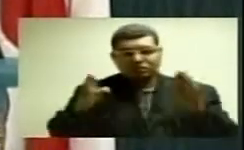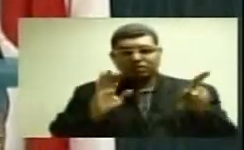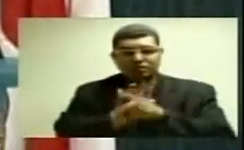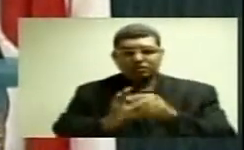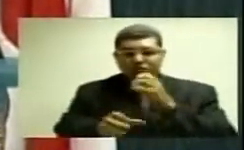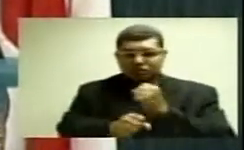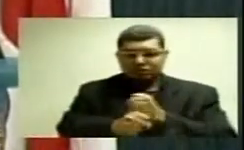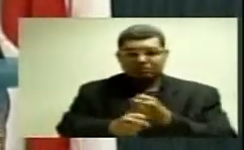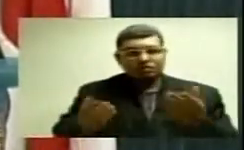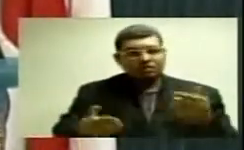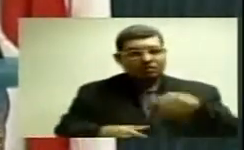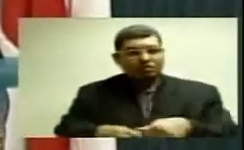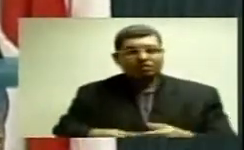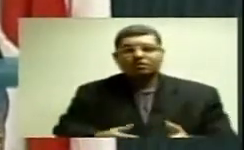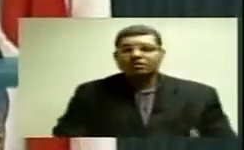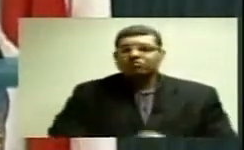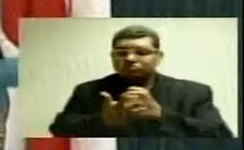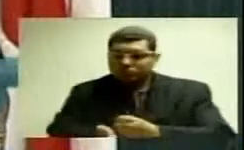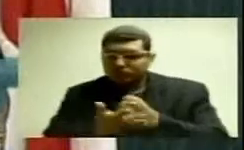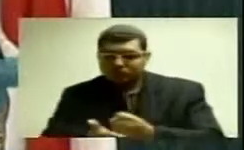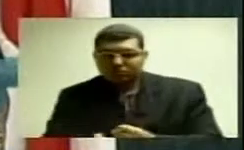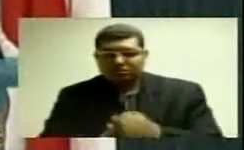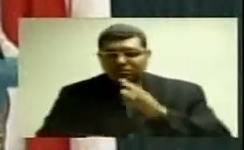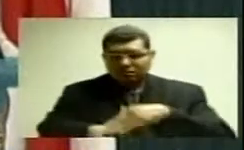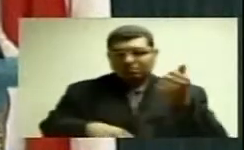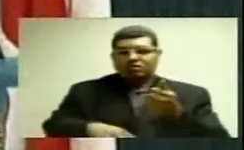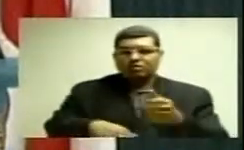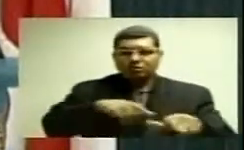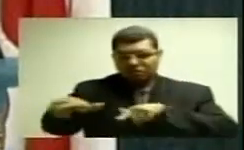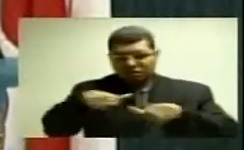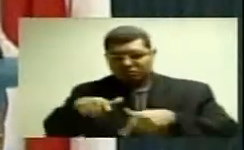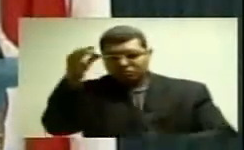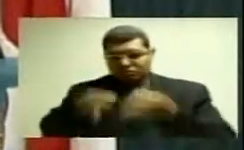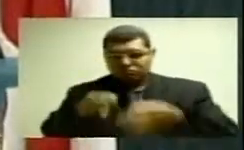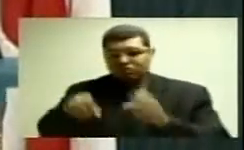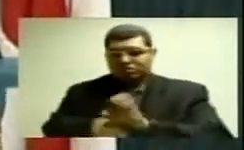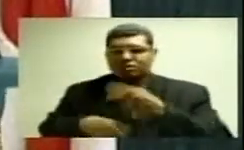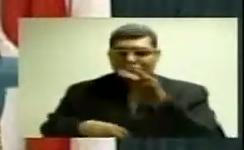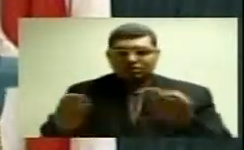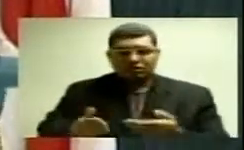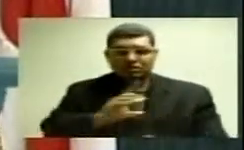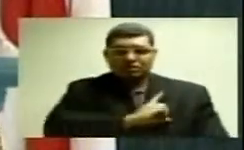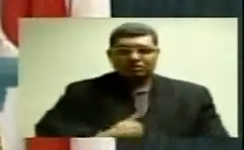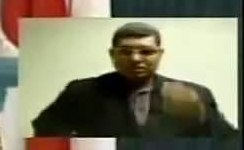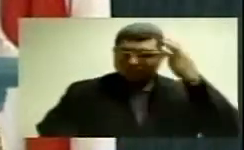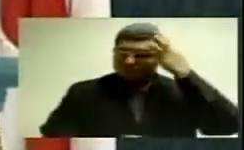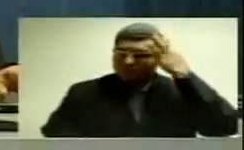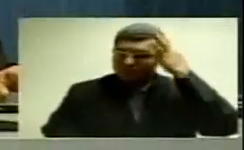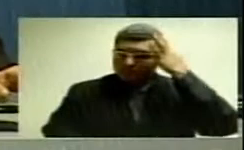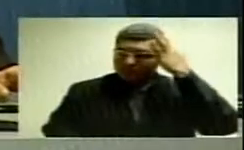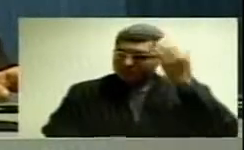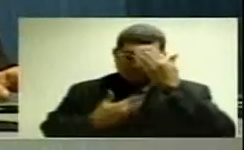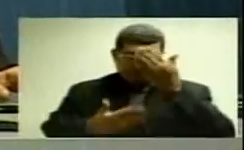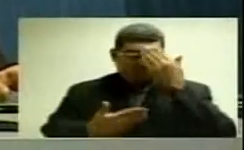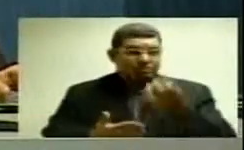do orçamento do funcionamento dessa casa para contribuir para a melhoria do funcionamento da justiça no nosso Estado. Era o que eu tinha a dizer, deputado Marcelo. Obrigado, deputado